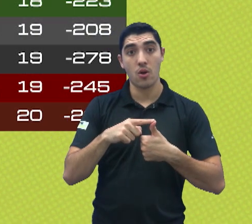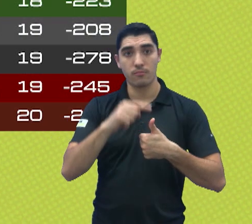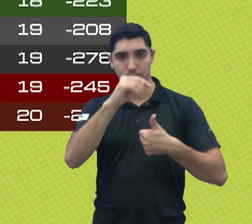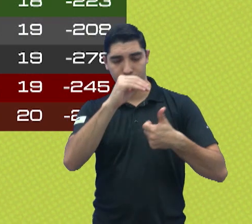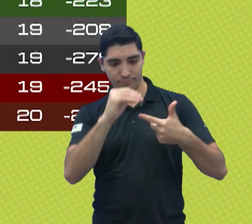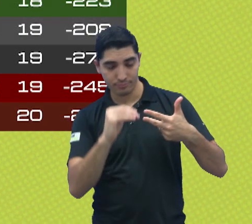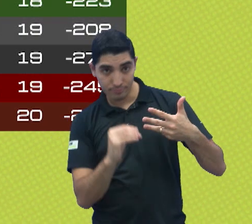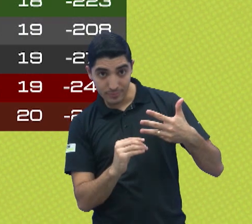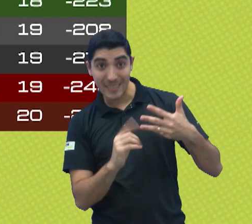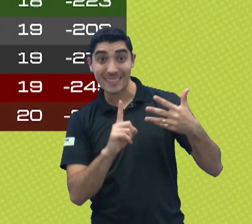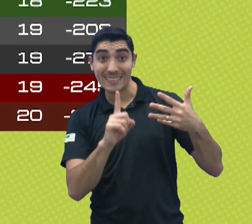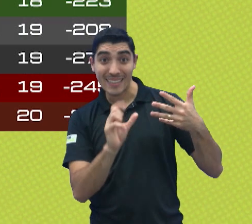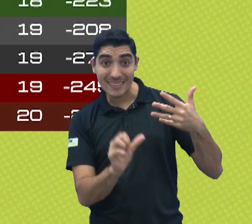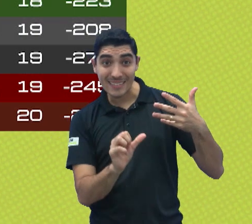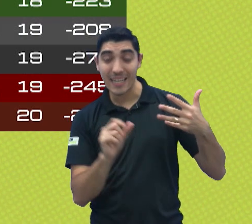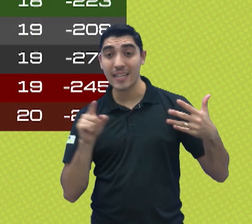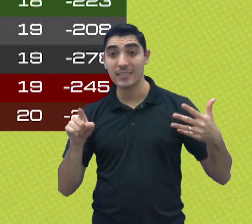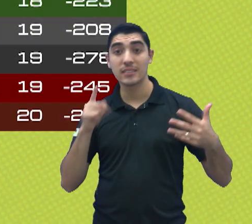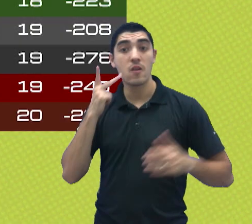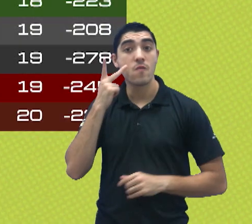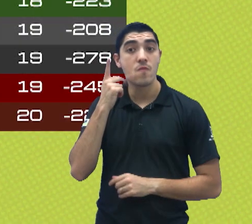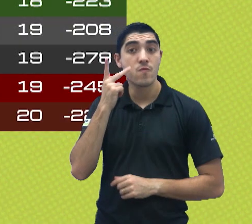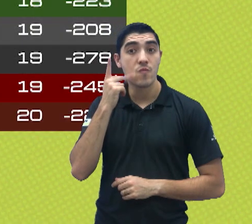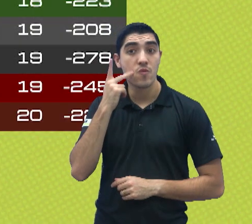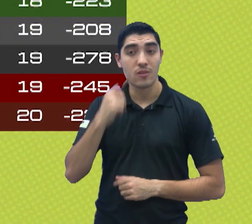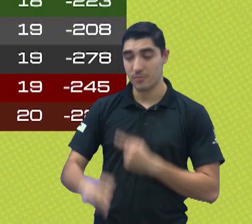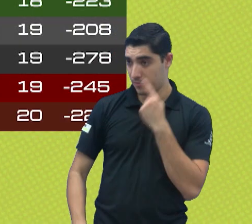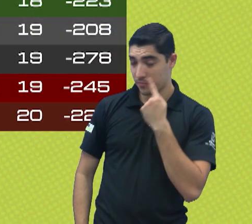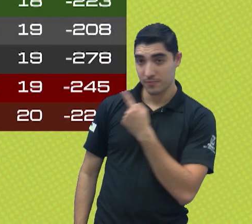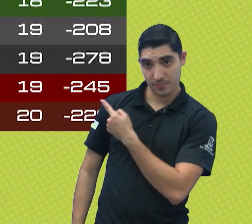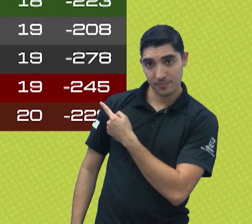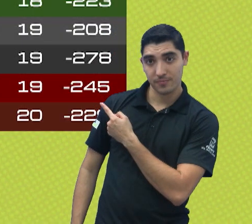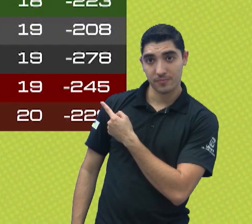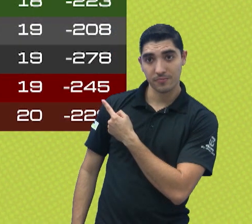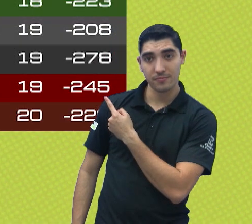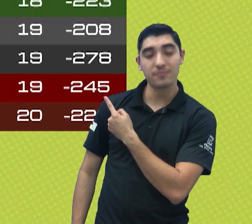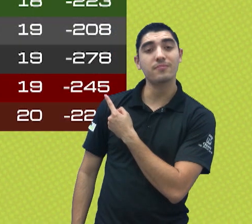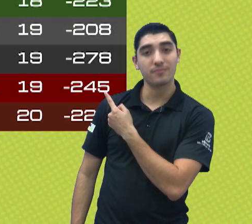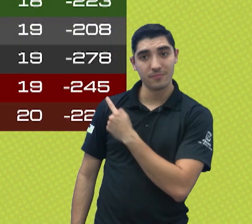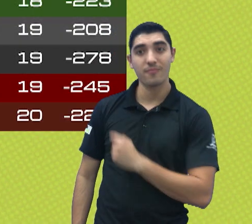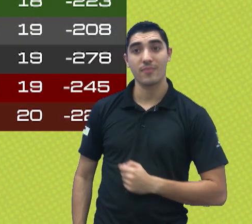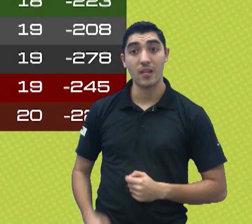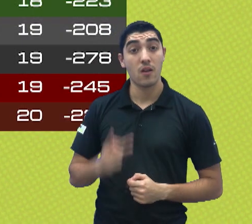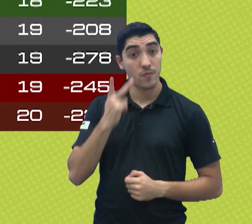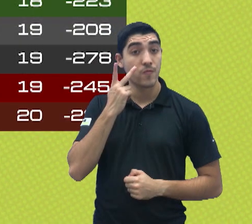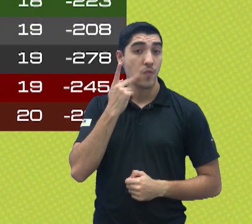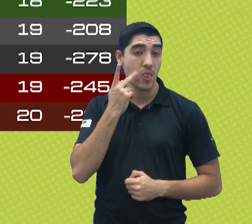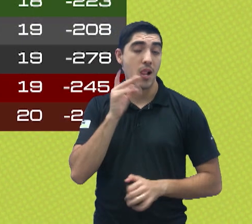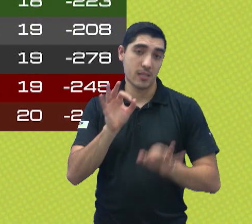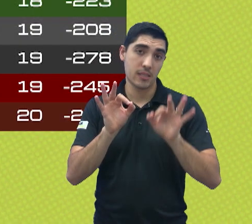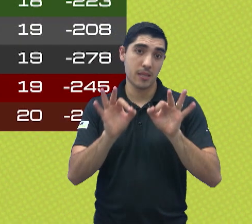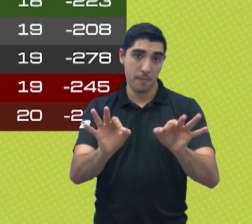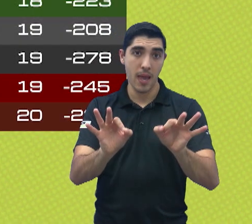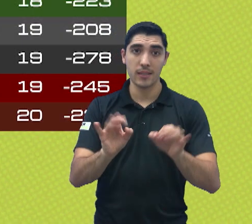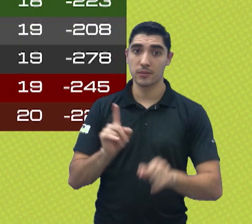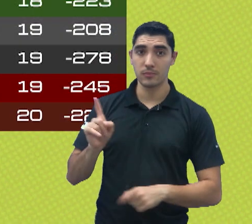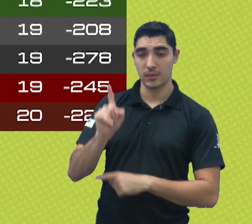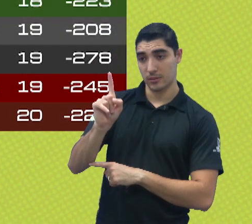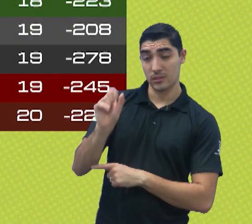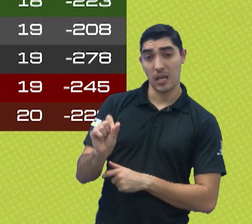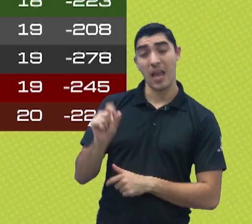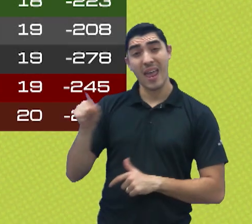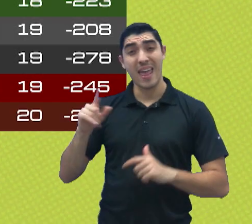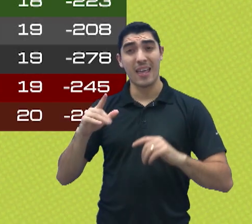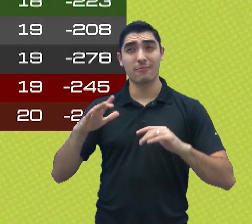time dentro da linha de classificação. Se terminasse hoje, o último time classificado seria justamente o Fortaleza. O Fortaleza, que não vem fazendo uma boa